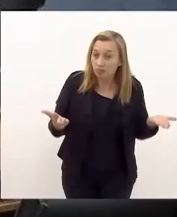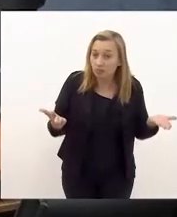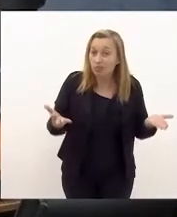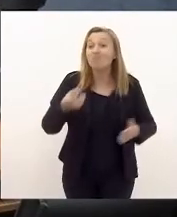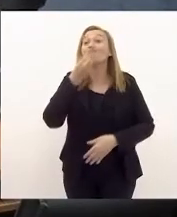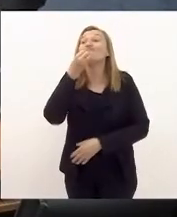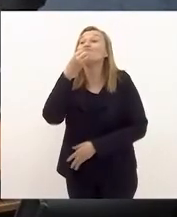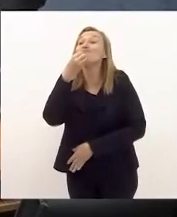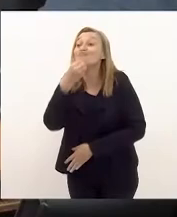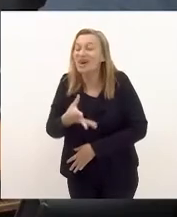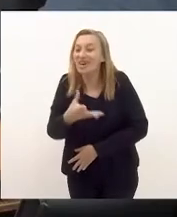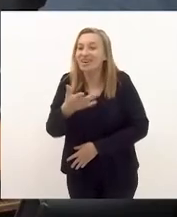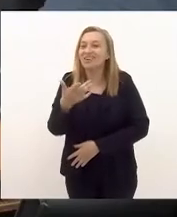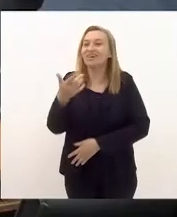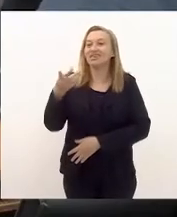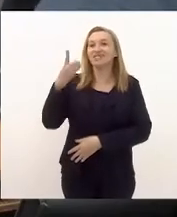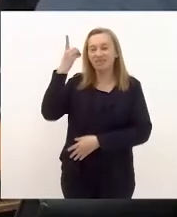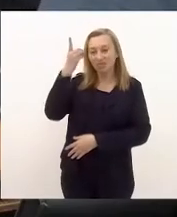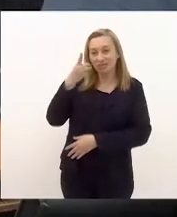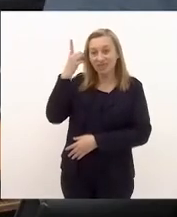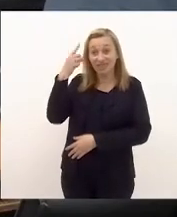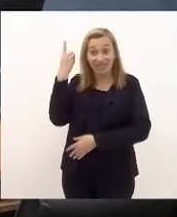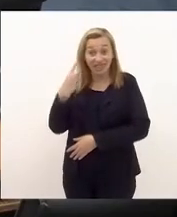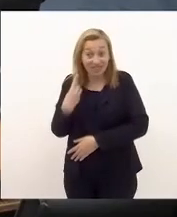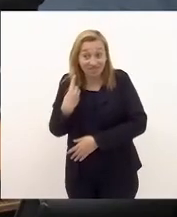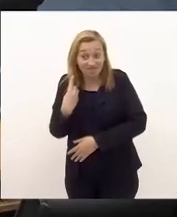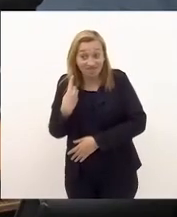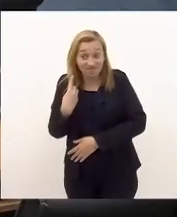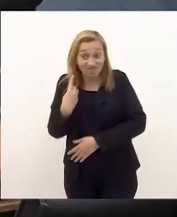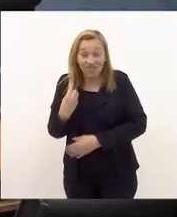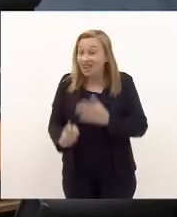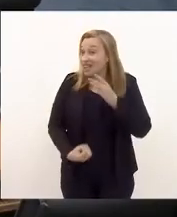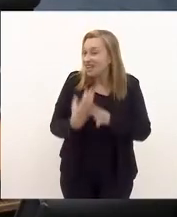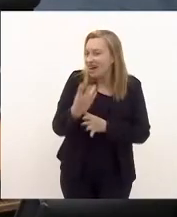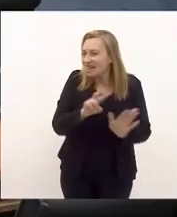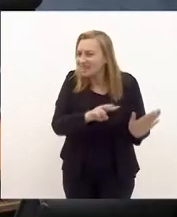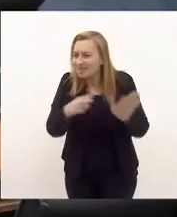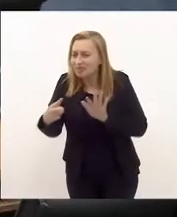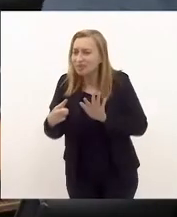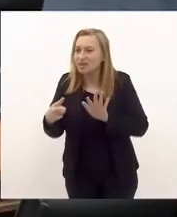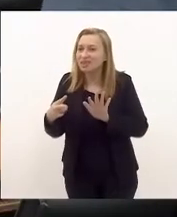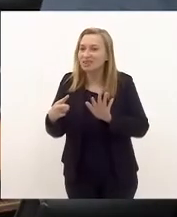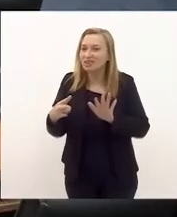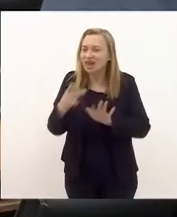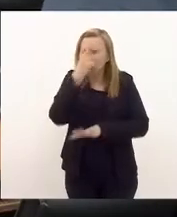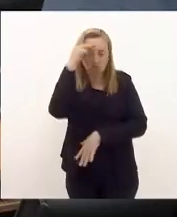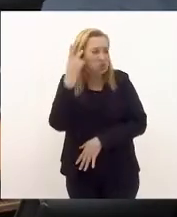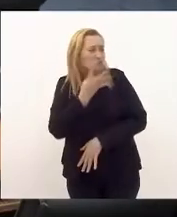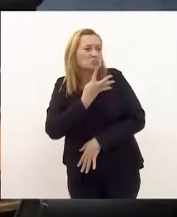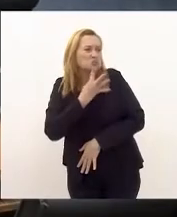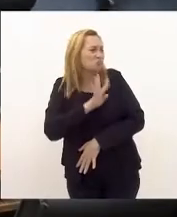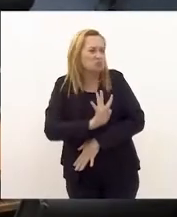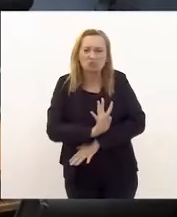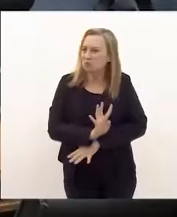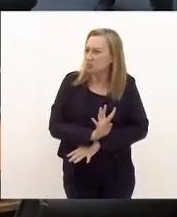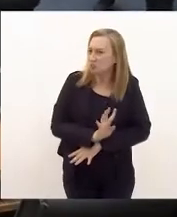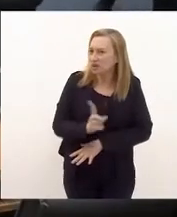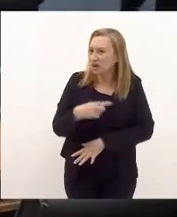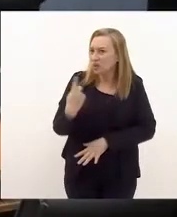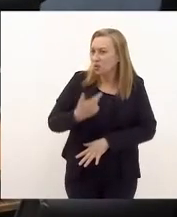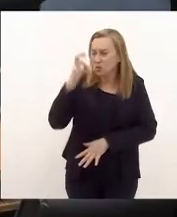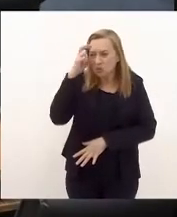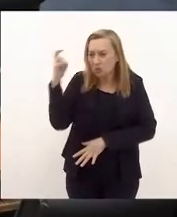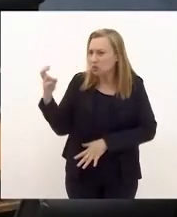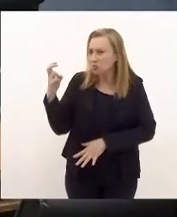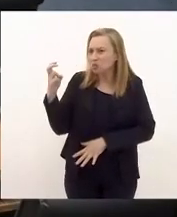muito bem a deputada Dani Monteiro em criar essa semana. As pessoas não conhecem a nossa cultura e ela